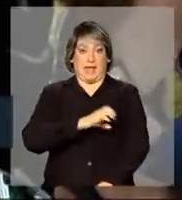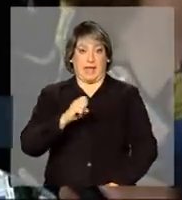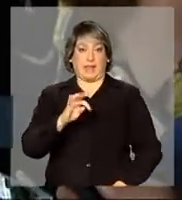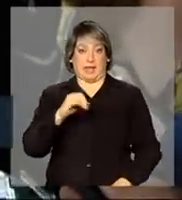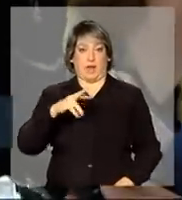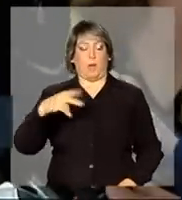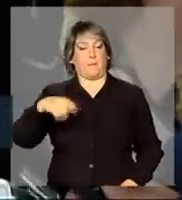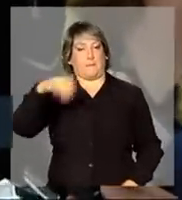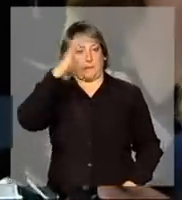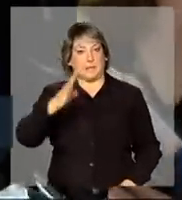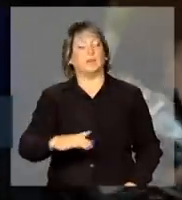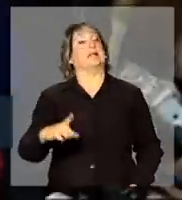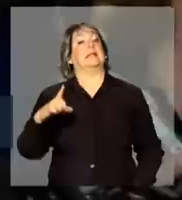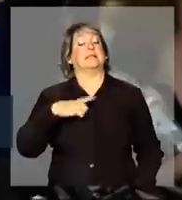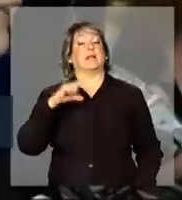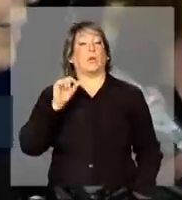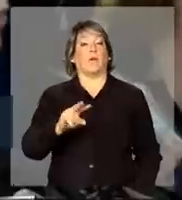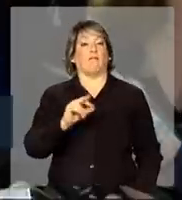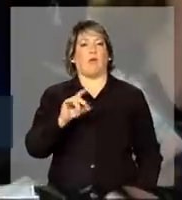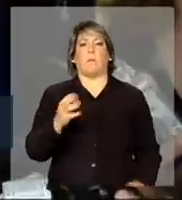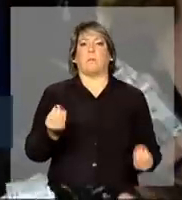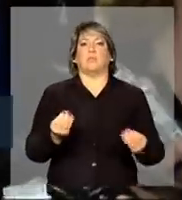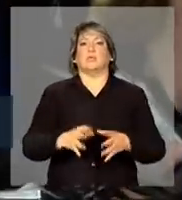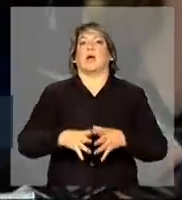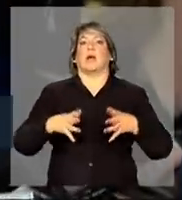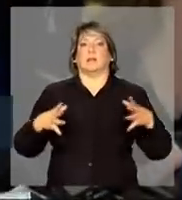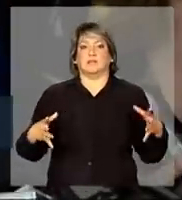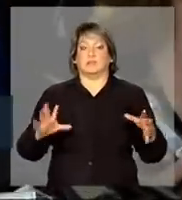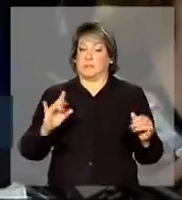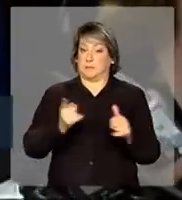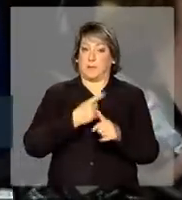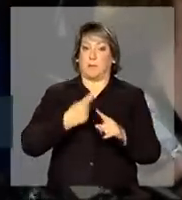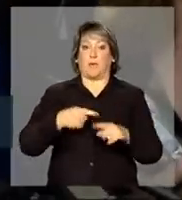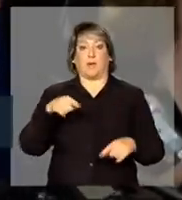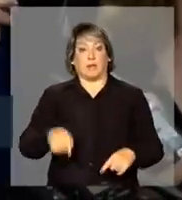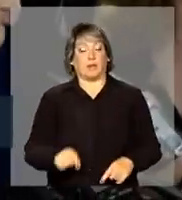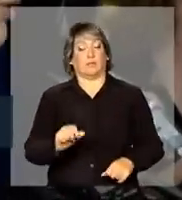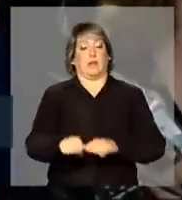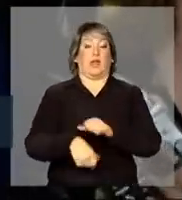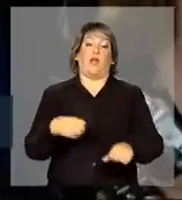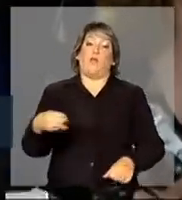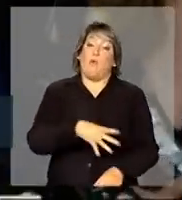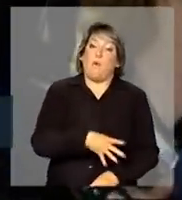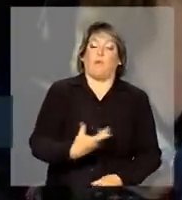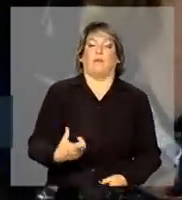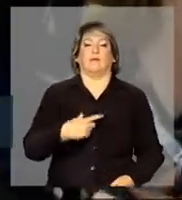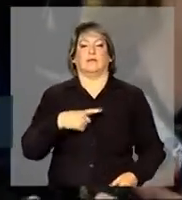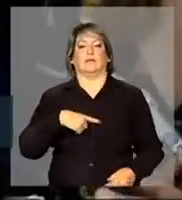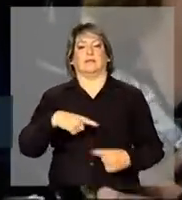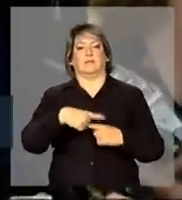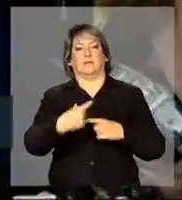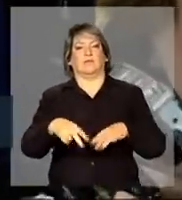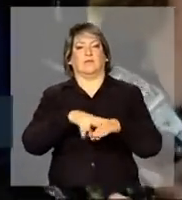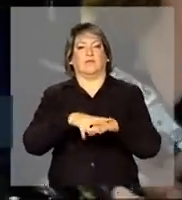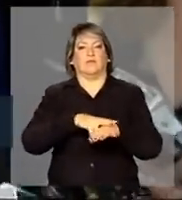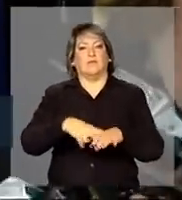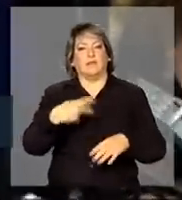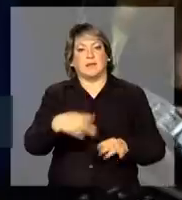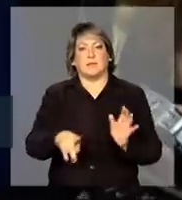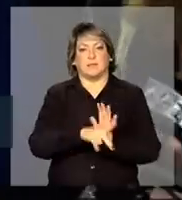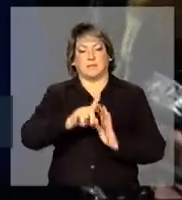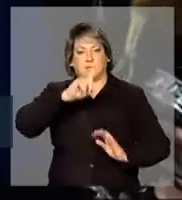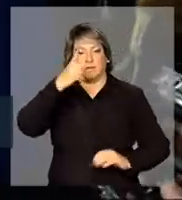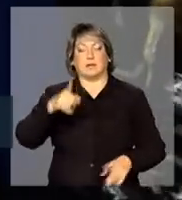tem um significado muito grande. Primeiro, por ser renovável; segundo, por ser, vamos dizer,